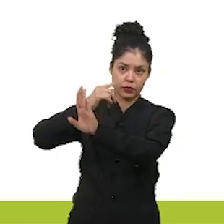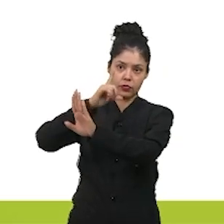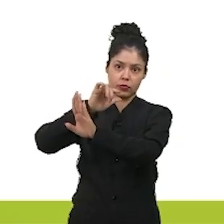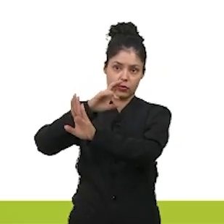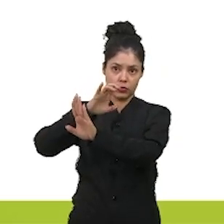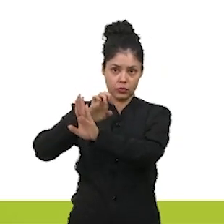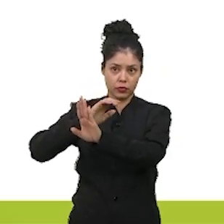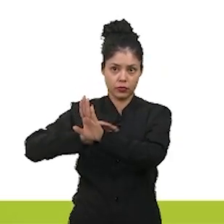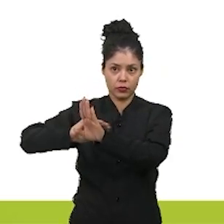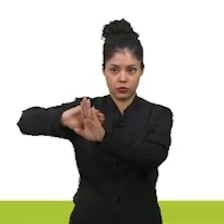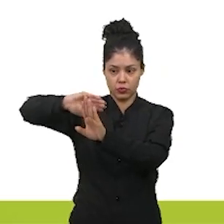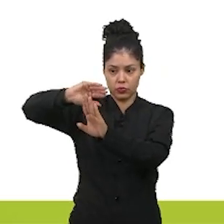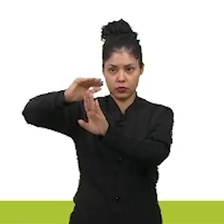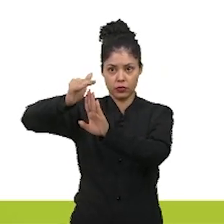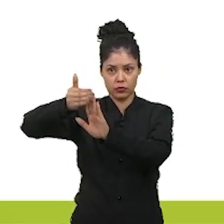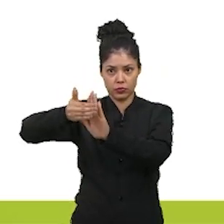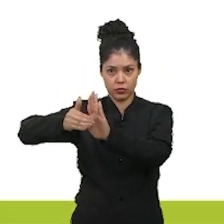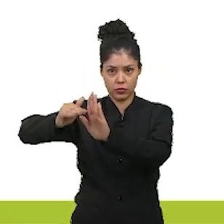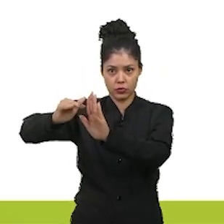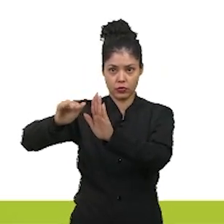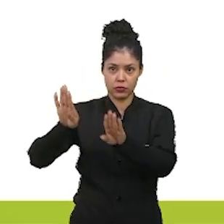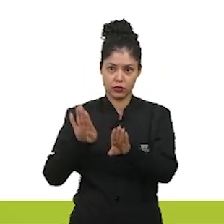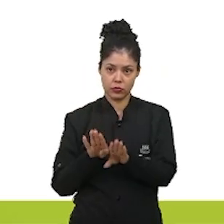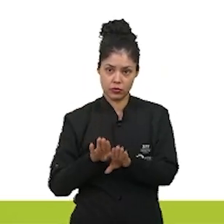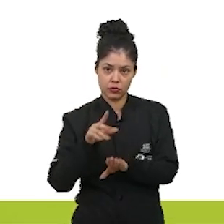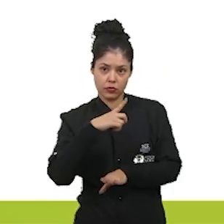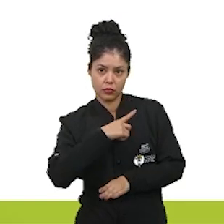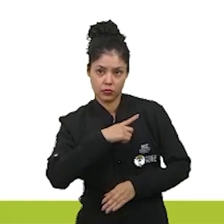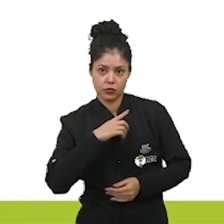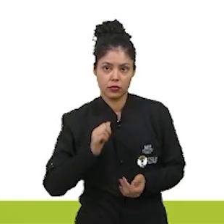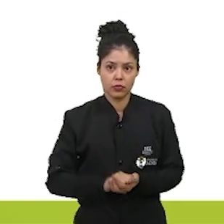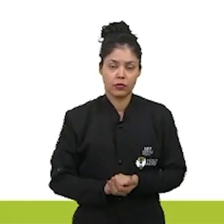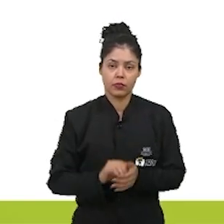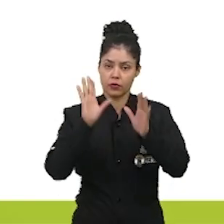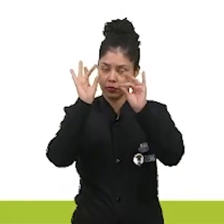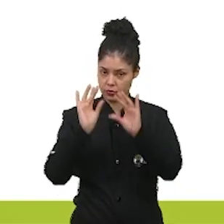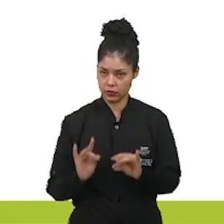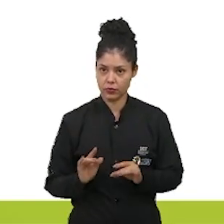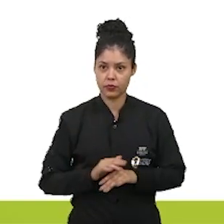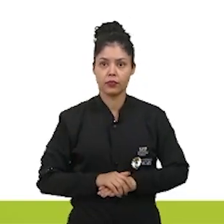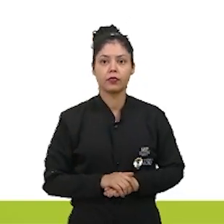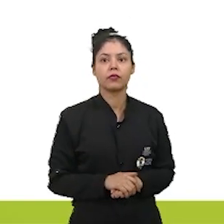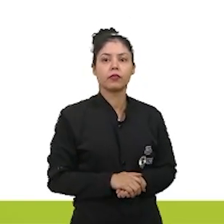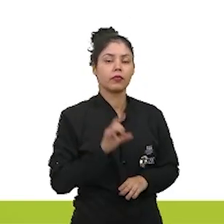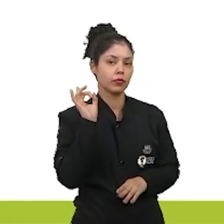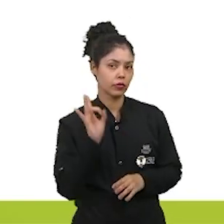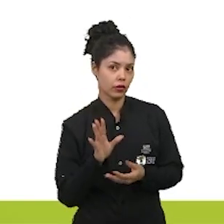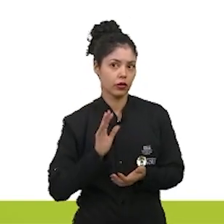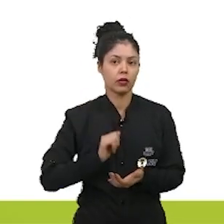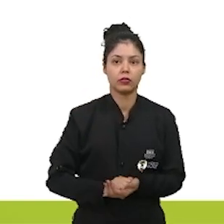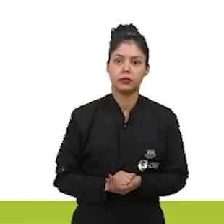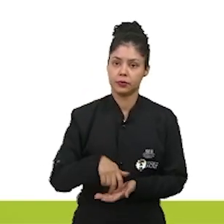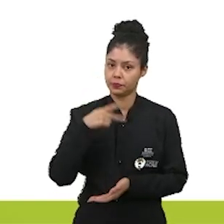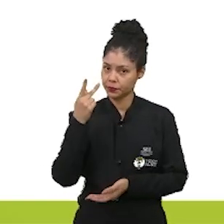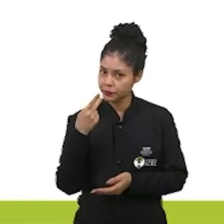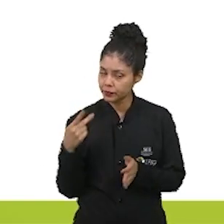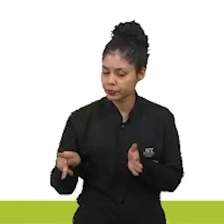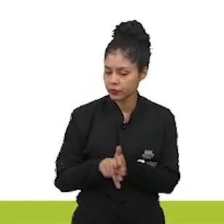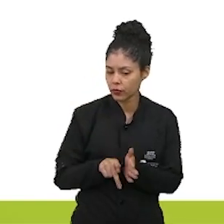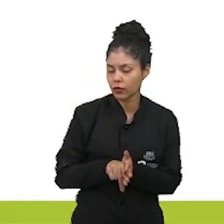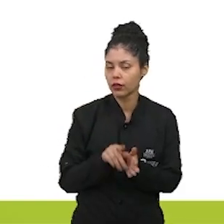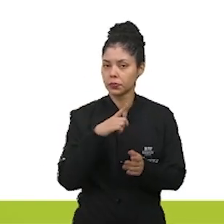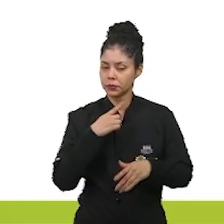hídricas, planalto, montanha. E aí nós vamos falar um pouquinho de cada uma delas. Só que, para falarmos